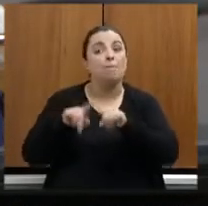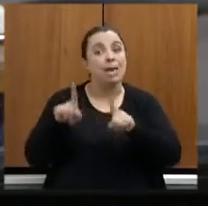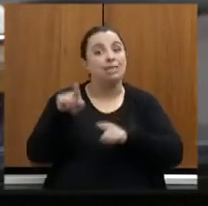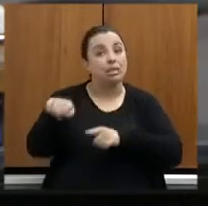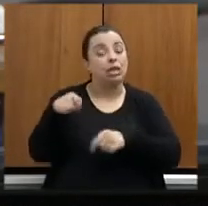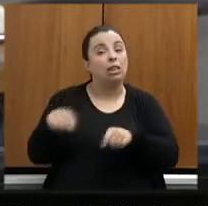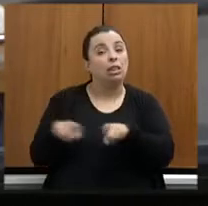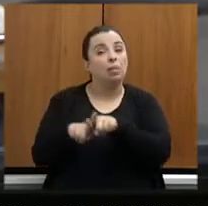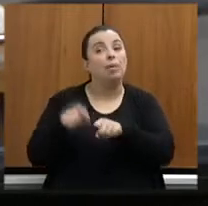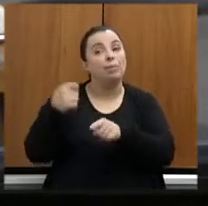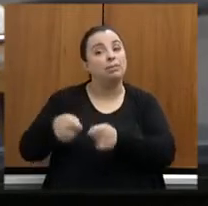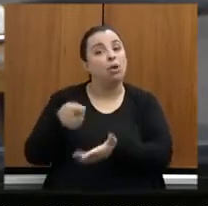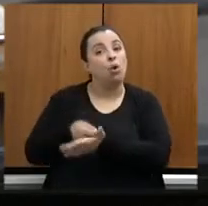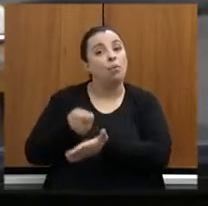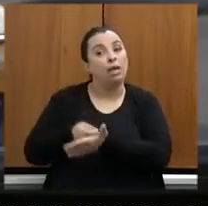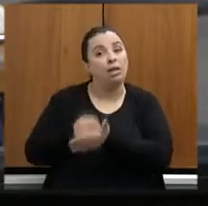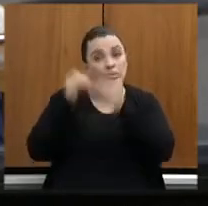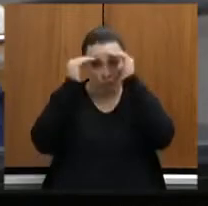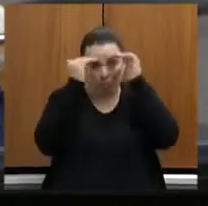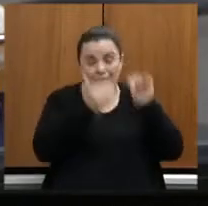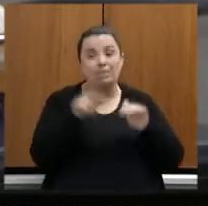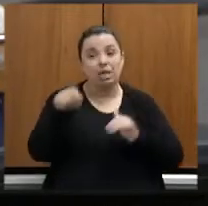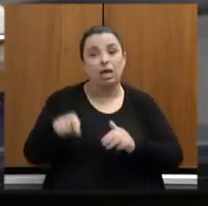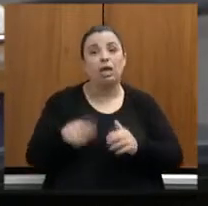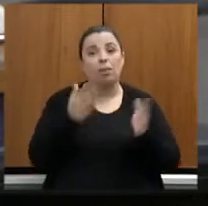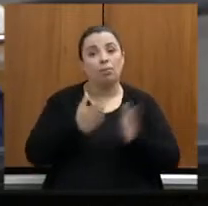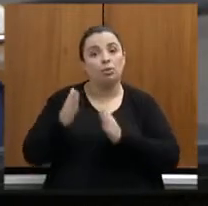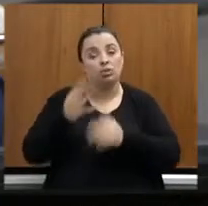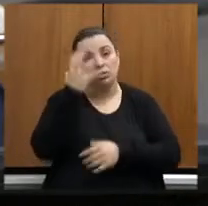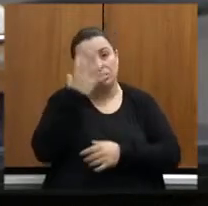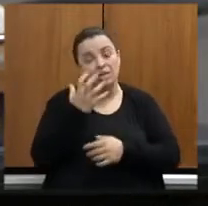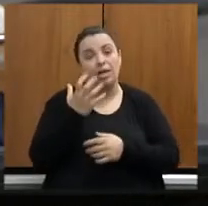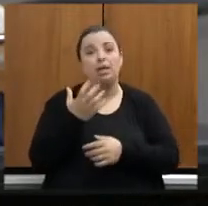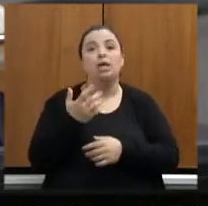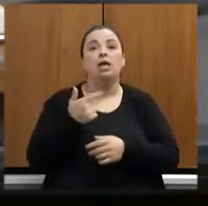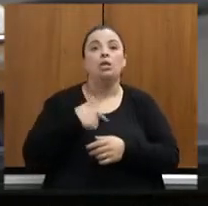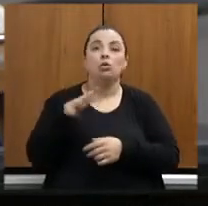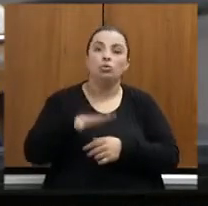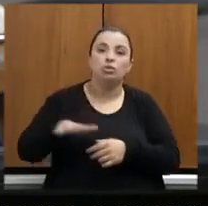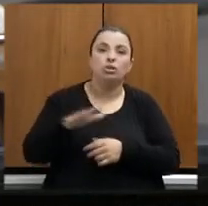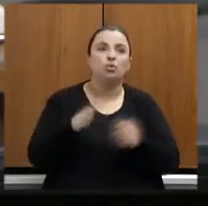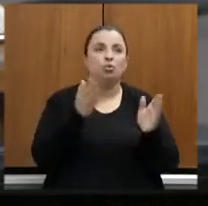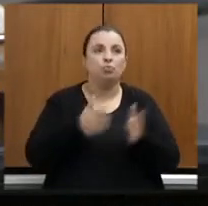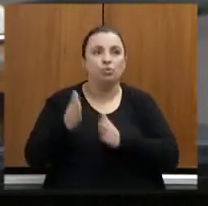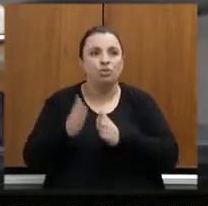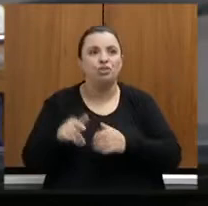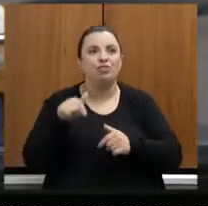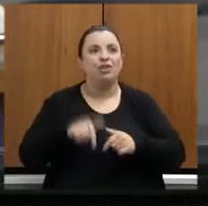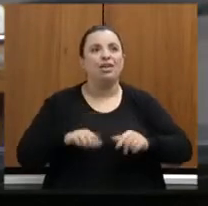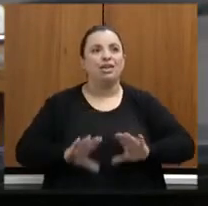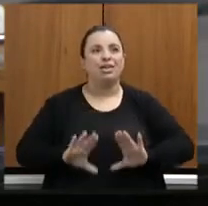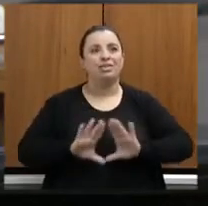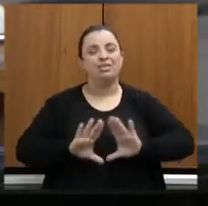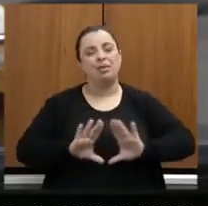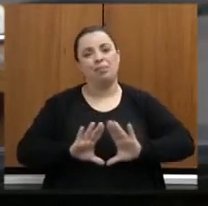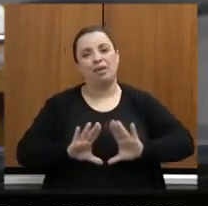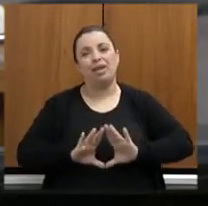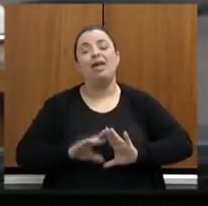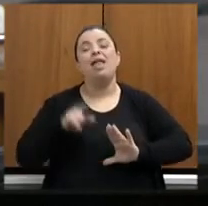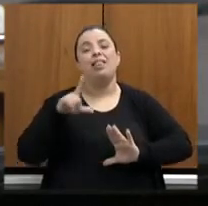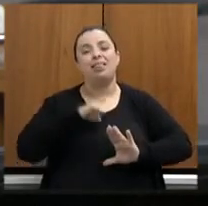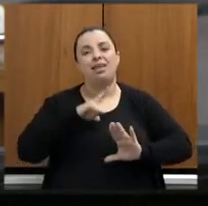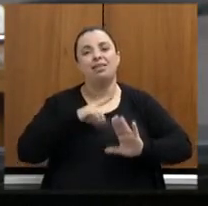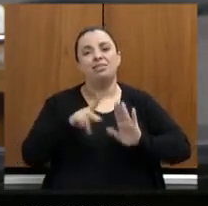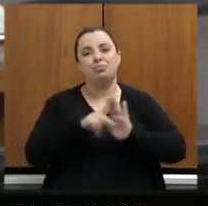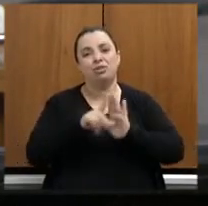parte que ele tem que ter seriedade nisso então nós estamos com o setor produtivo aqui com a Assembleia que esse projeto de lei rodando para gente otimizar